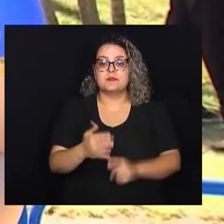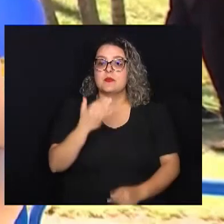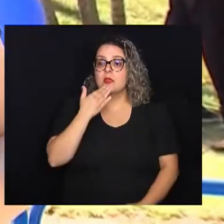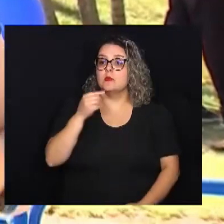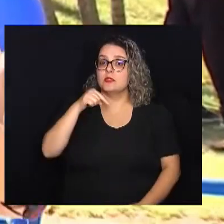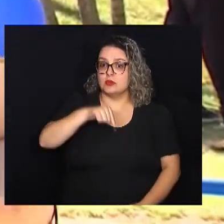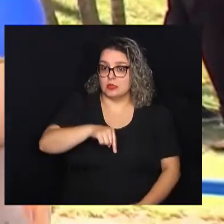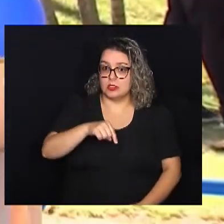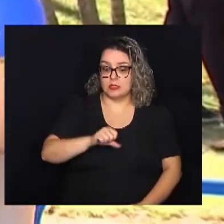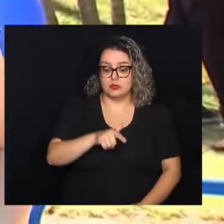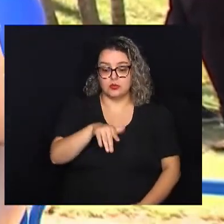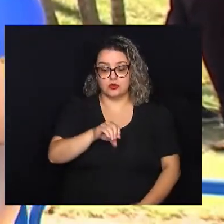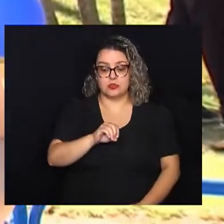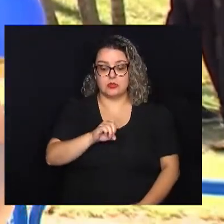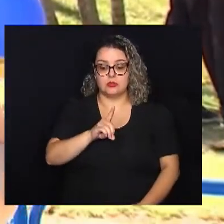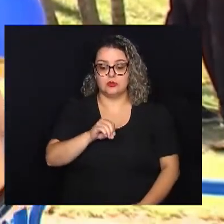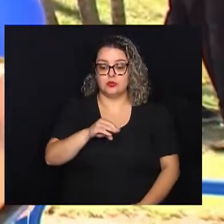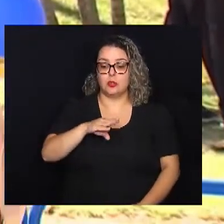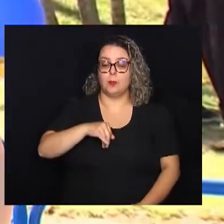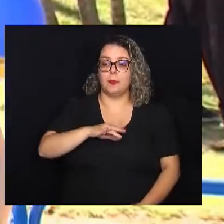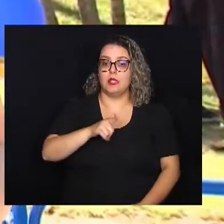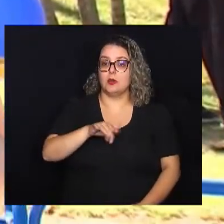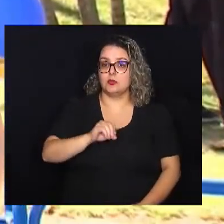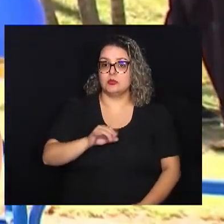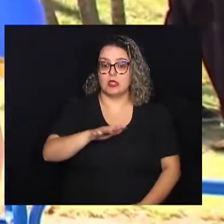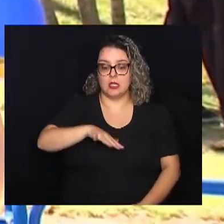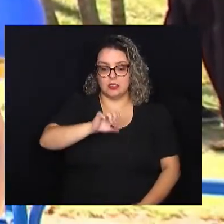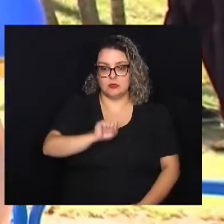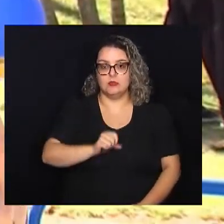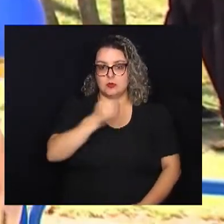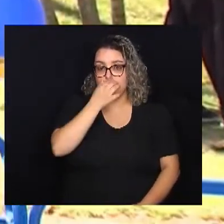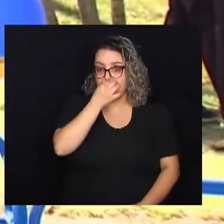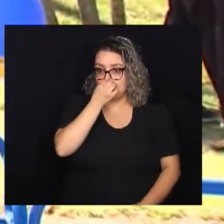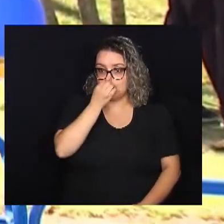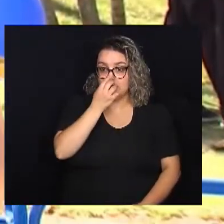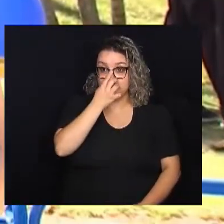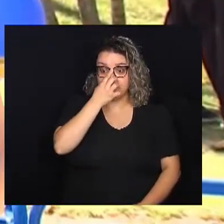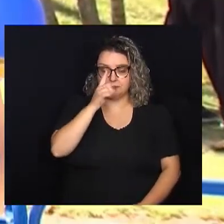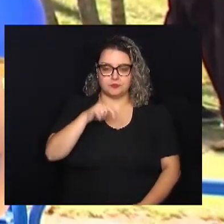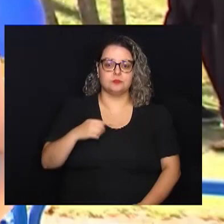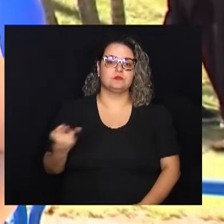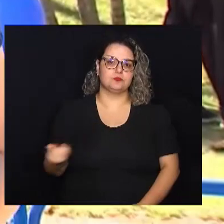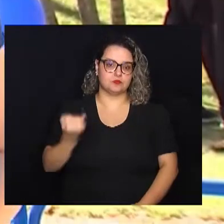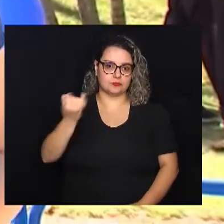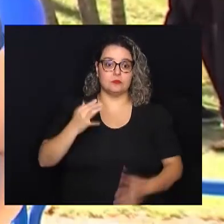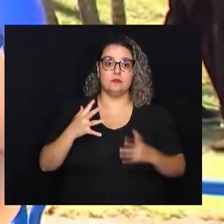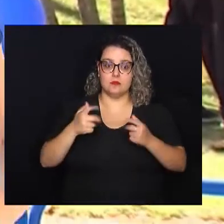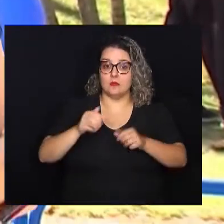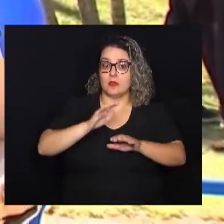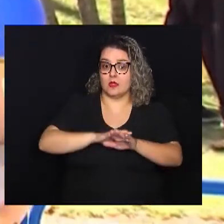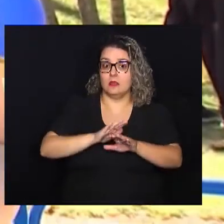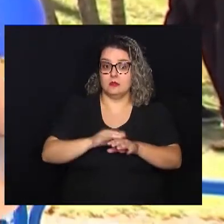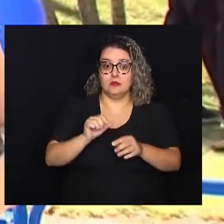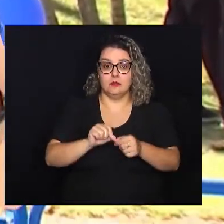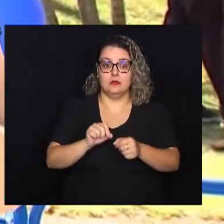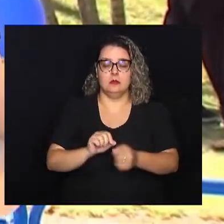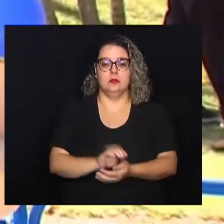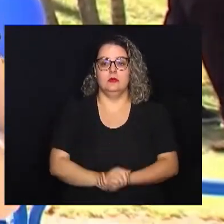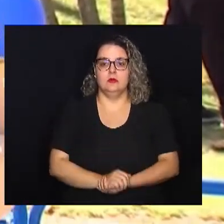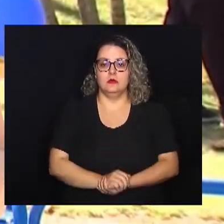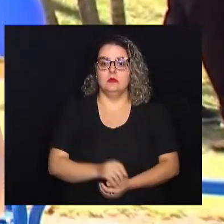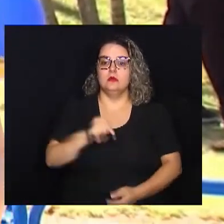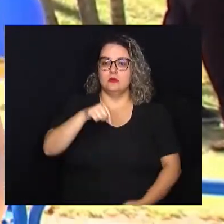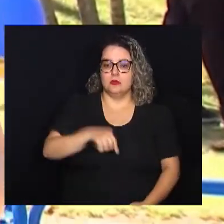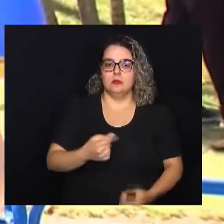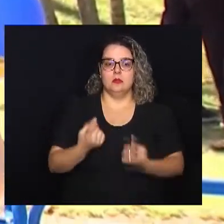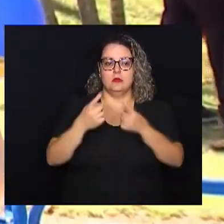no São Domingos na região sul uma região que também é muito importante para todas as ações que a gente tem realizado e aqui com